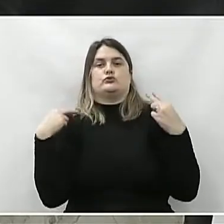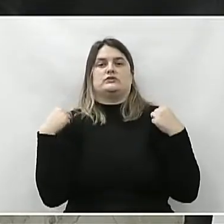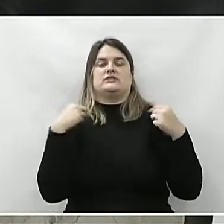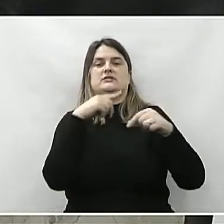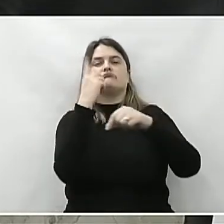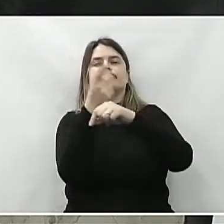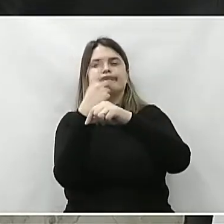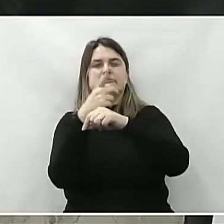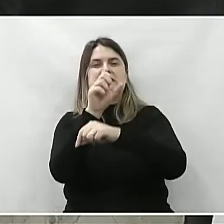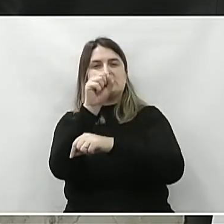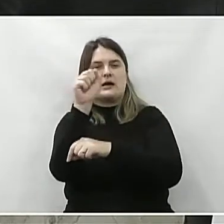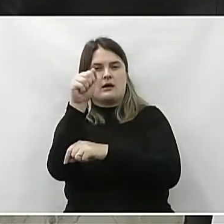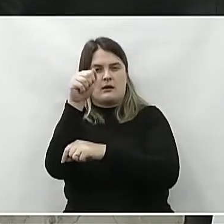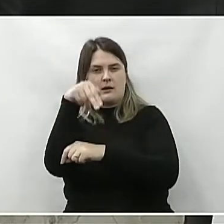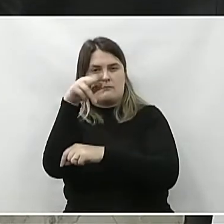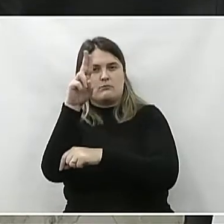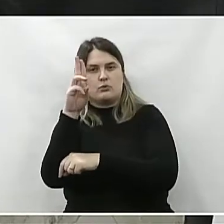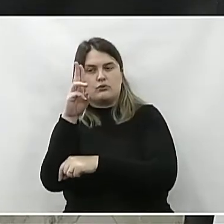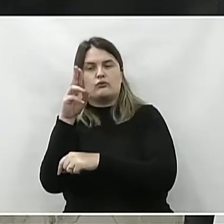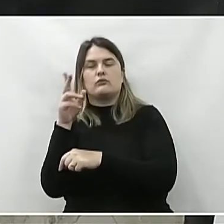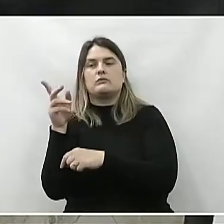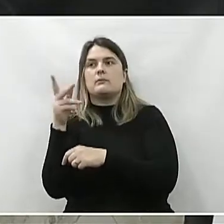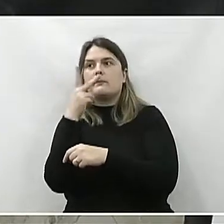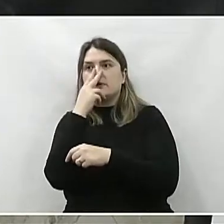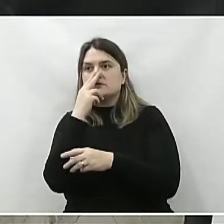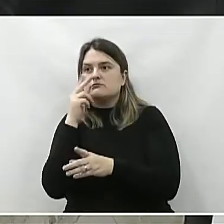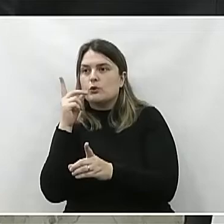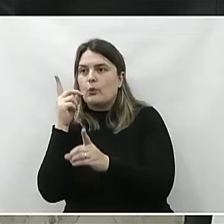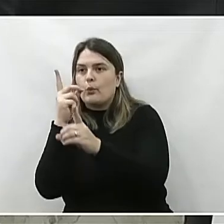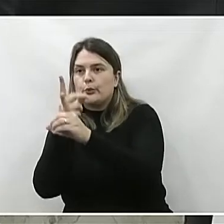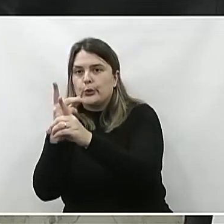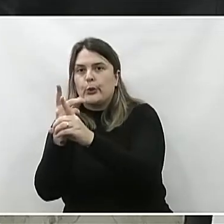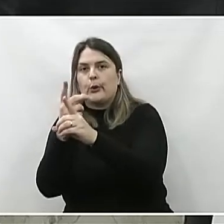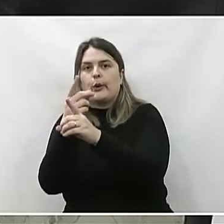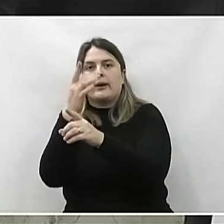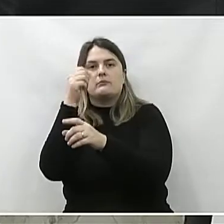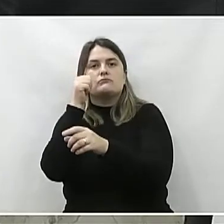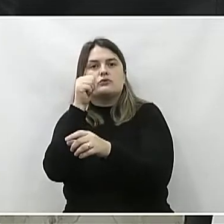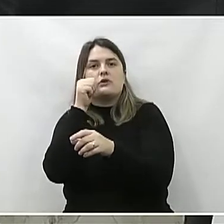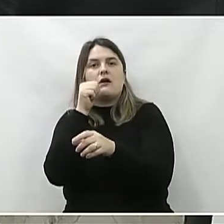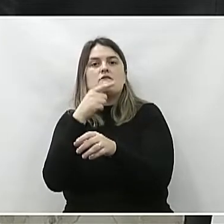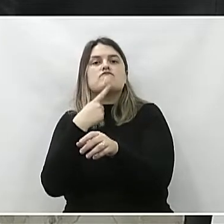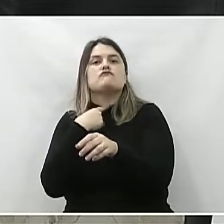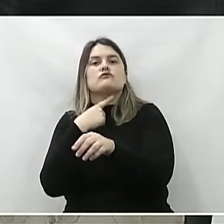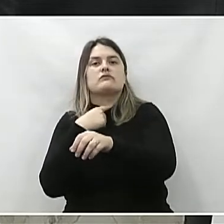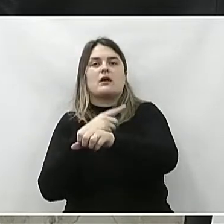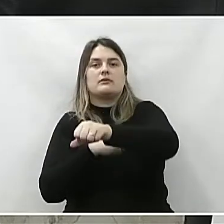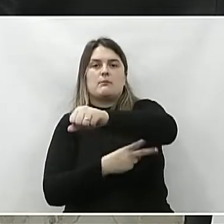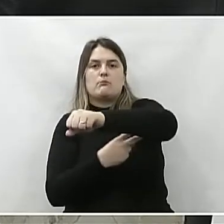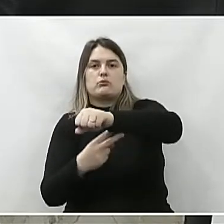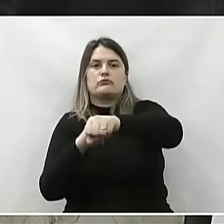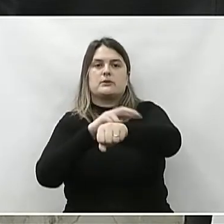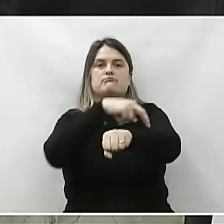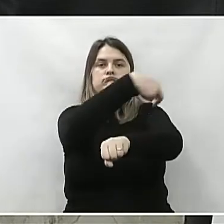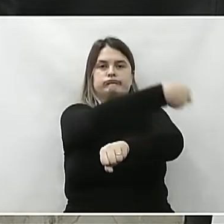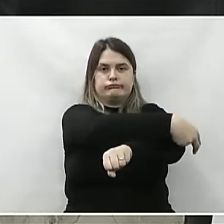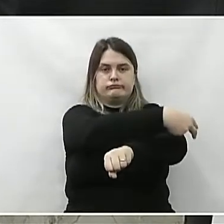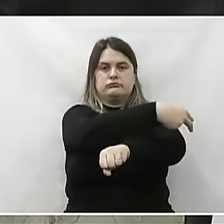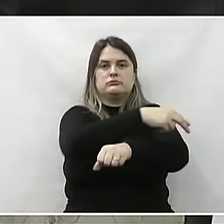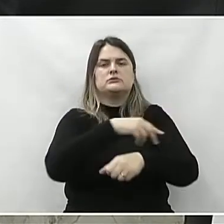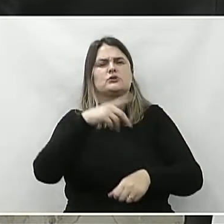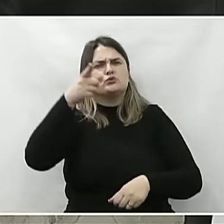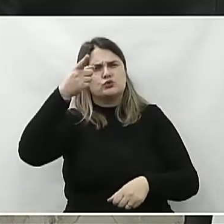para casa após seu expediente, acabou intervindo que uma mulher se jogasse no Rio Iguaçu. Então, a gente